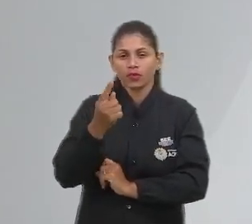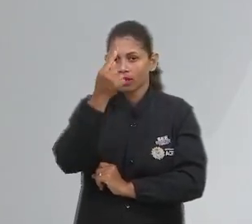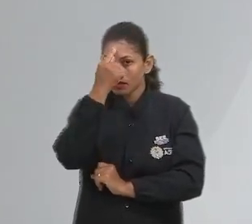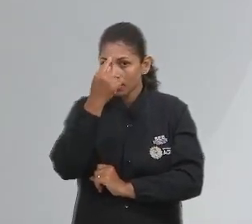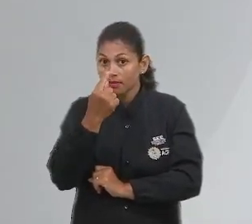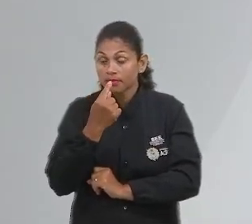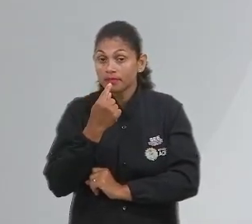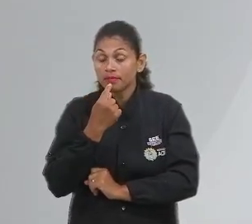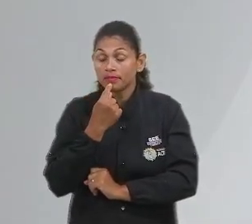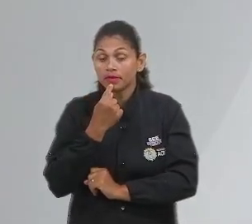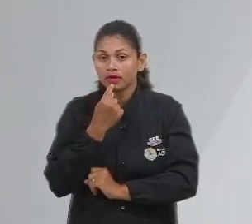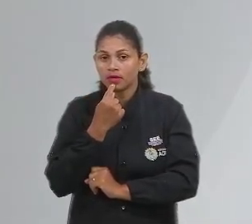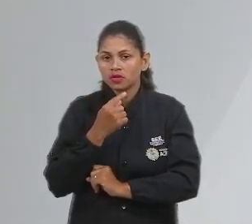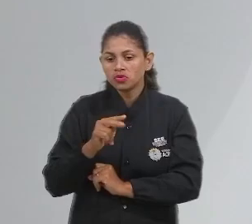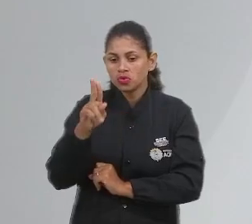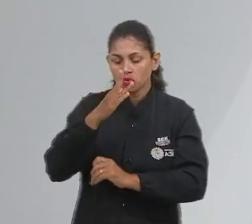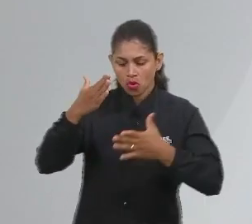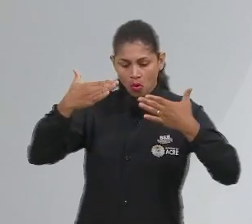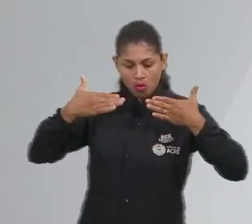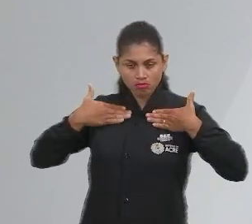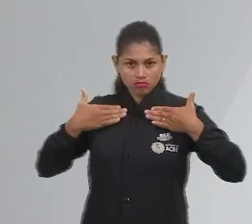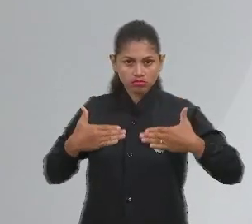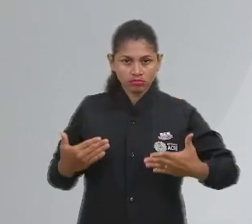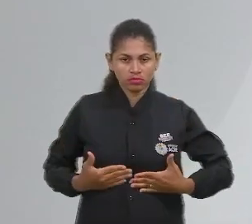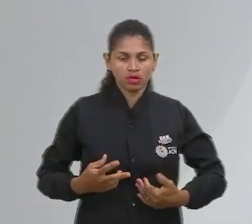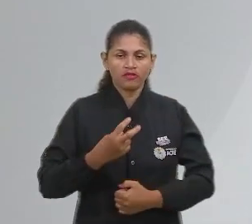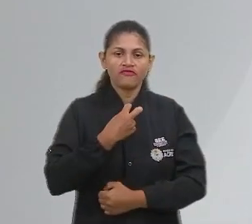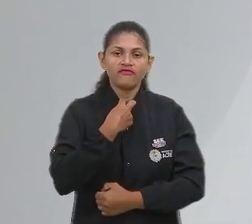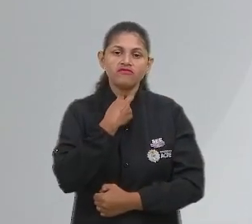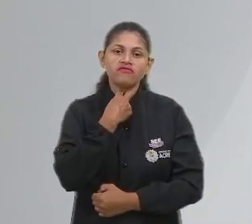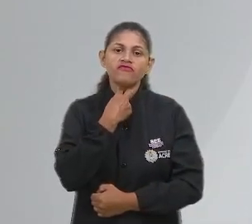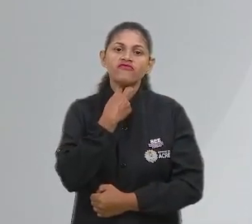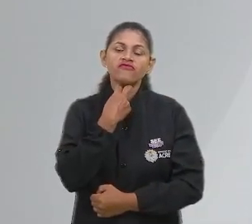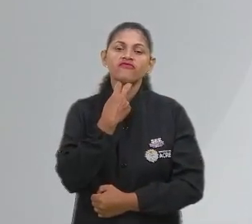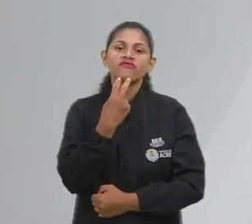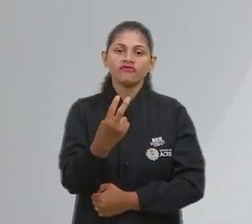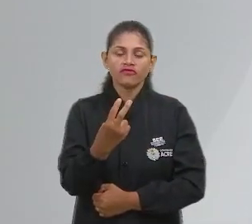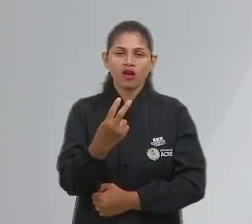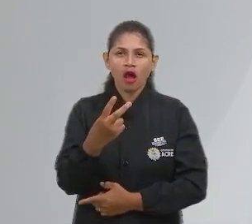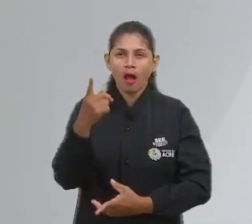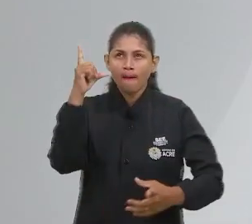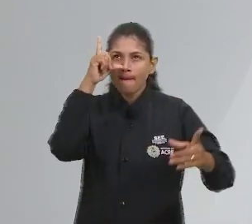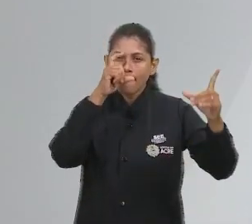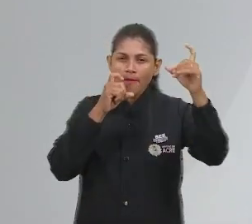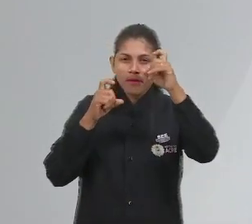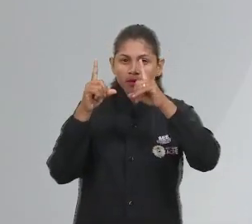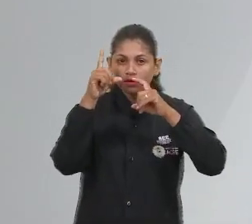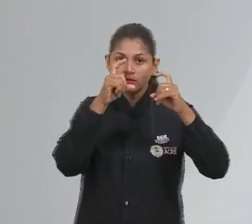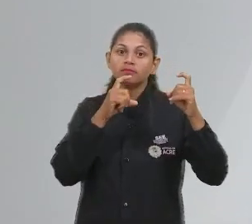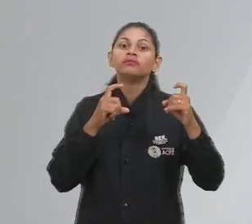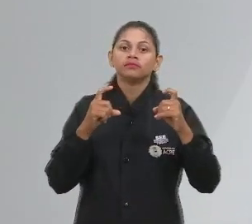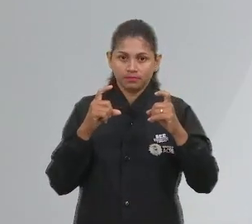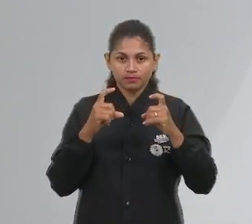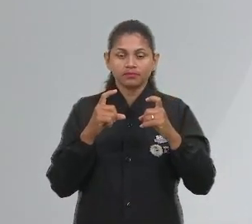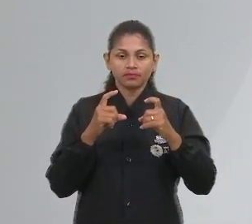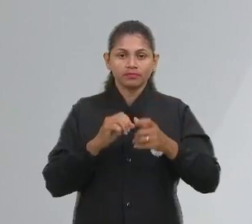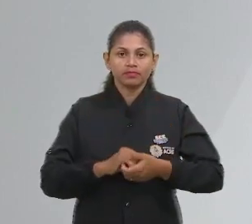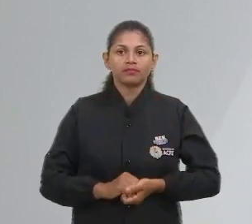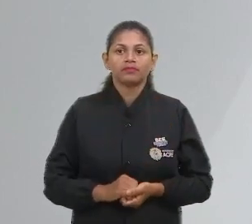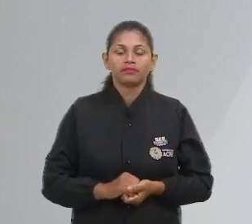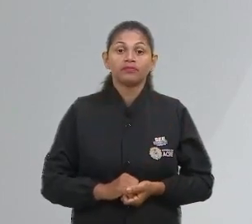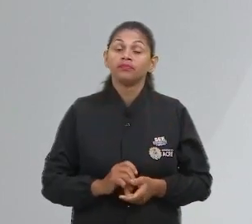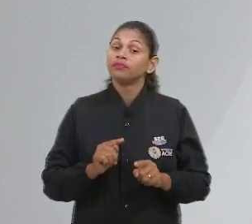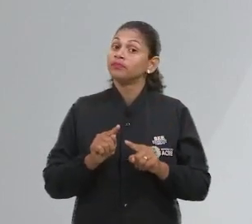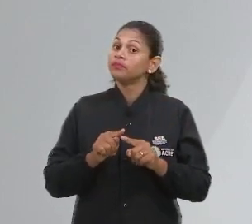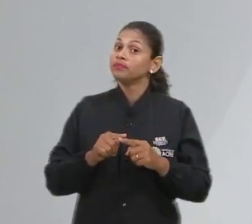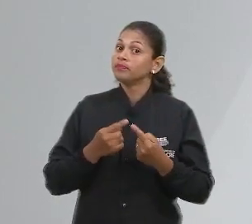imagem, o corpo, né, a voz e a expressão facial para fazer esse jogo, certo? Mas esse